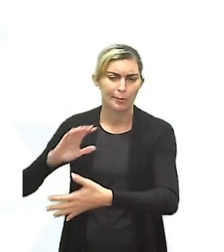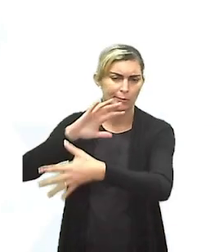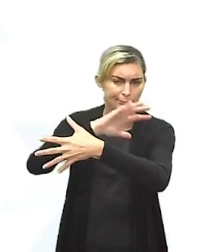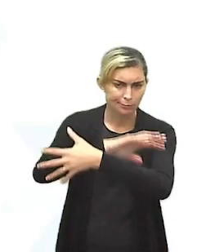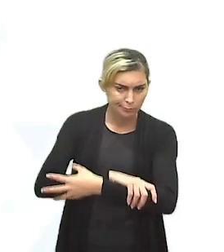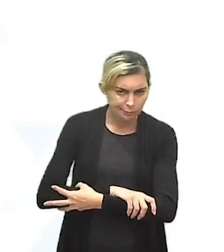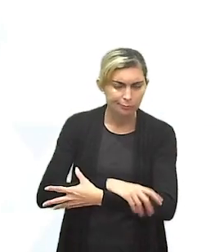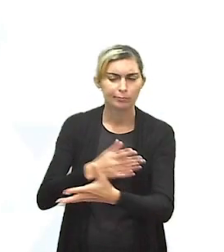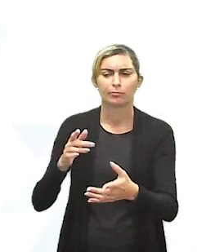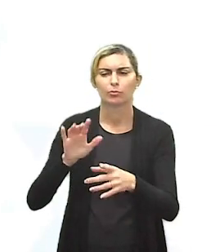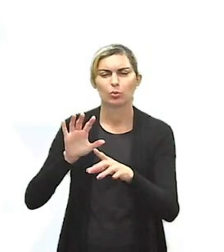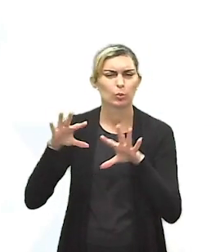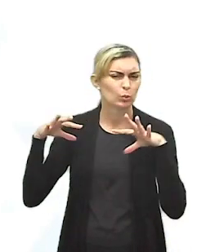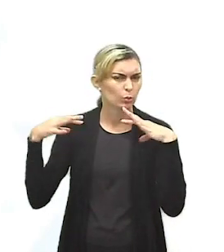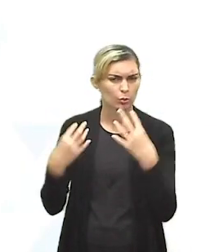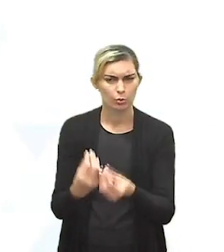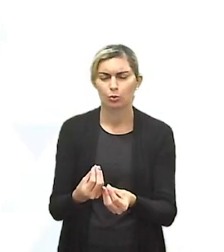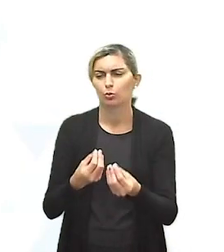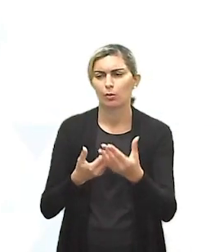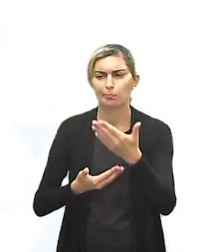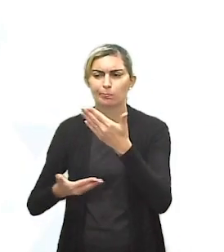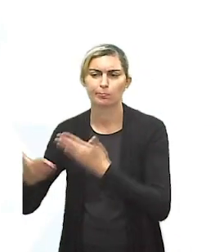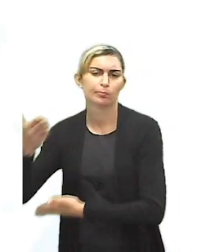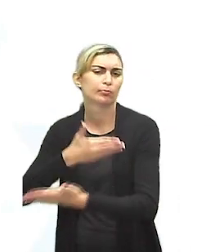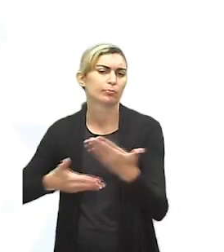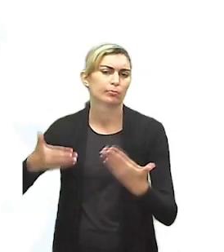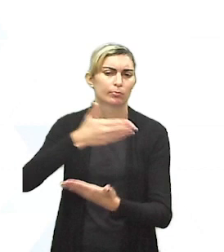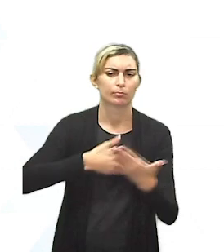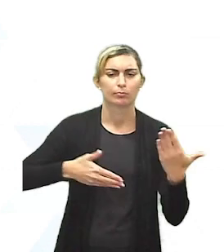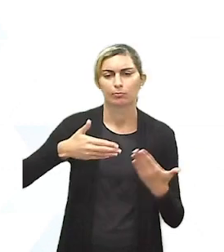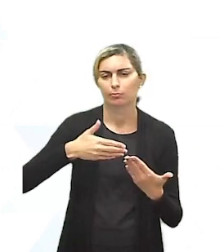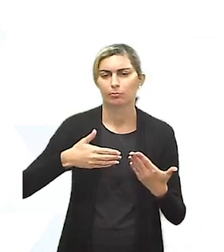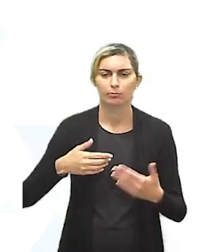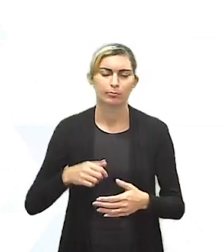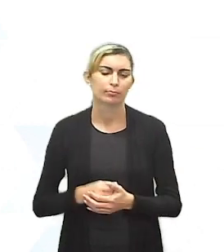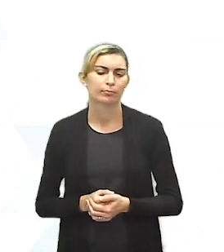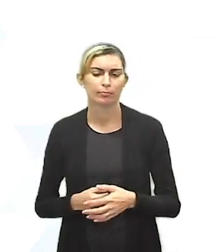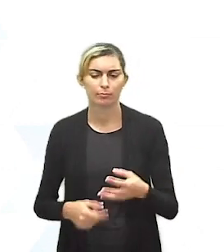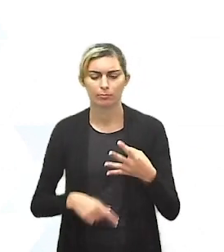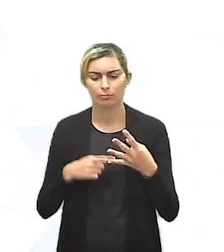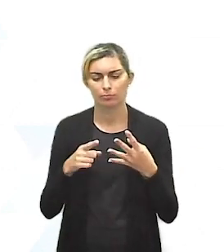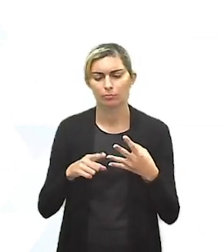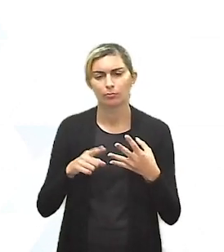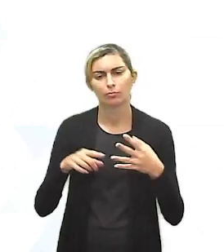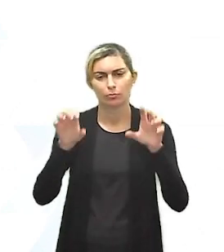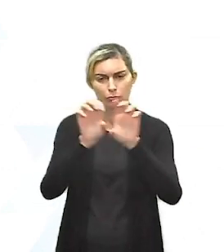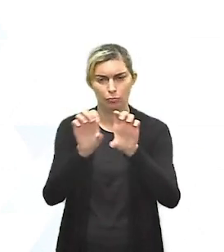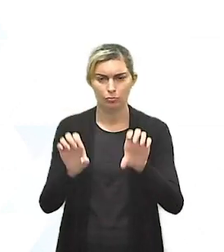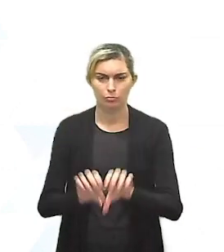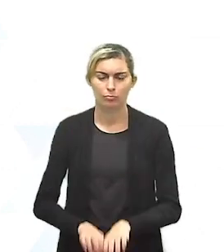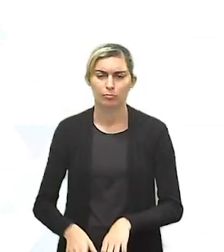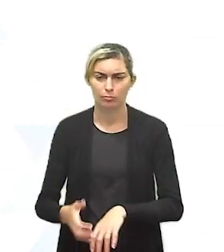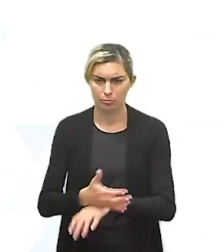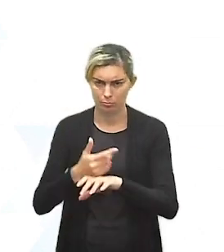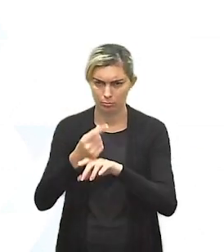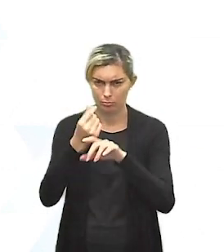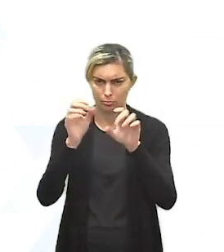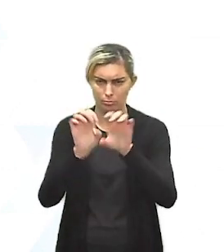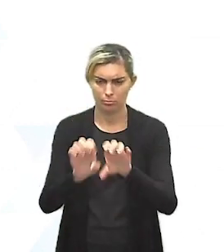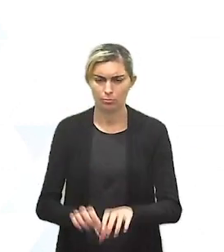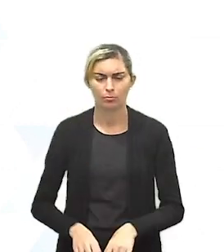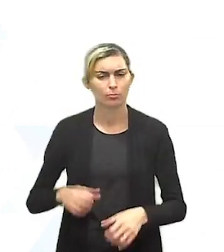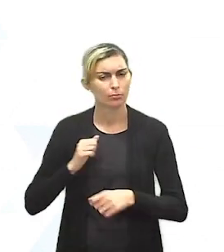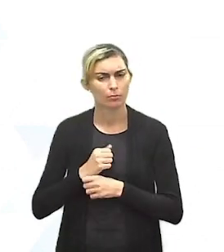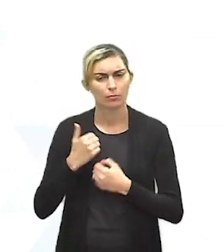faz toda essa parte de relacionamento. O capital estrutural, ali ao lado, representa essa